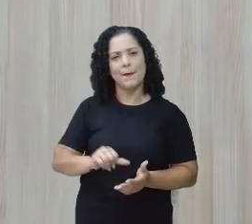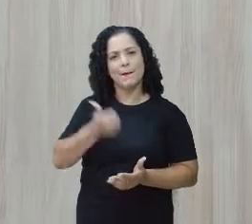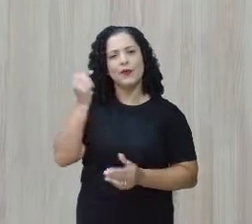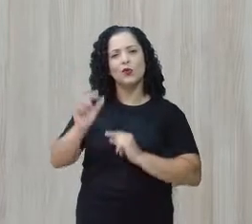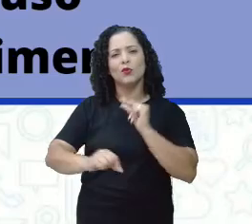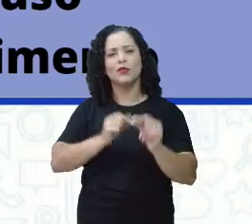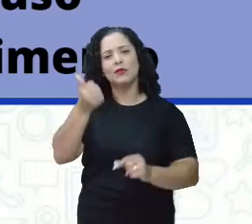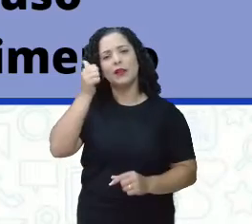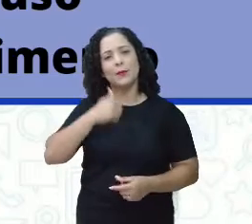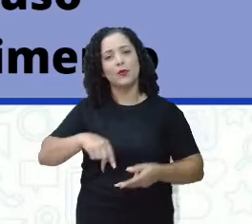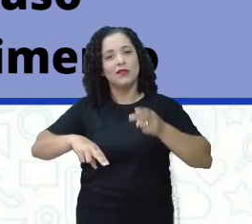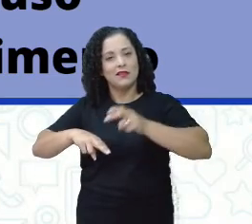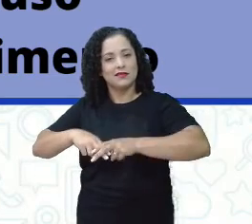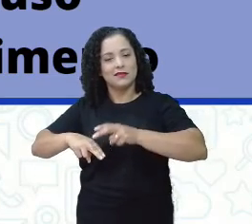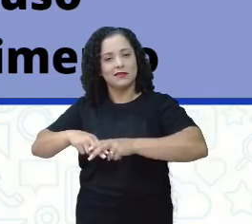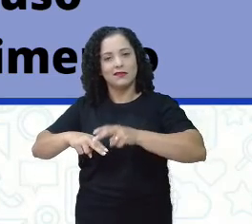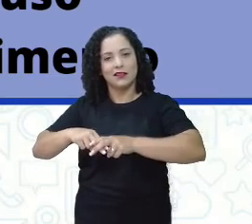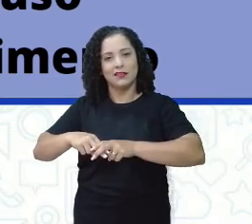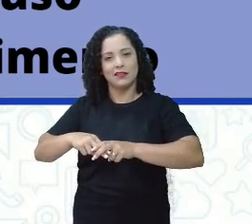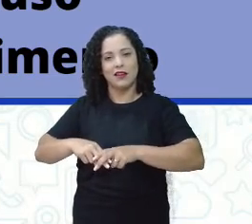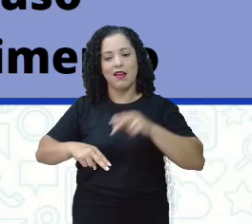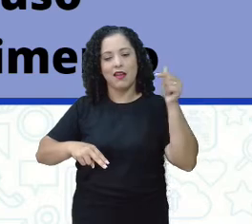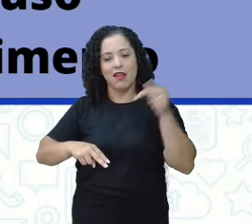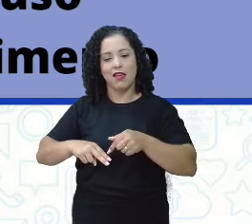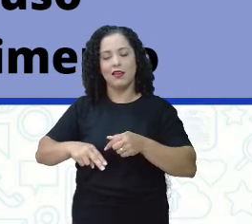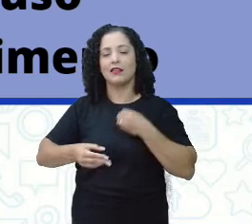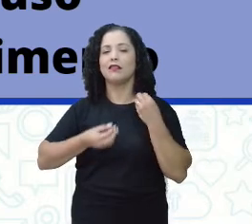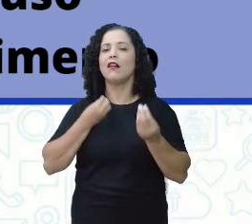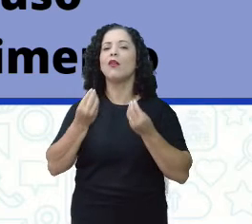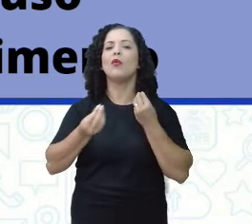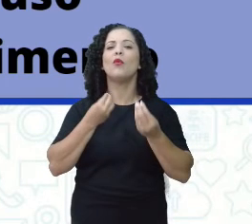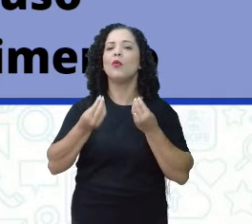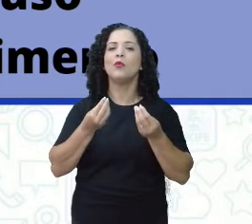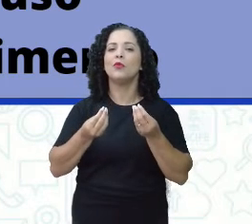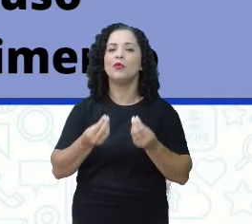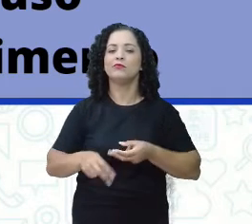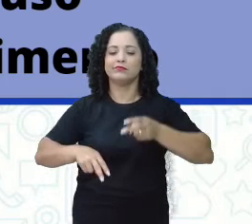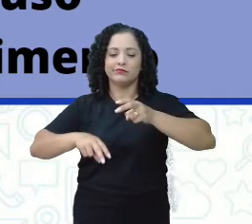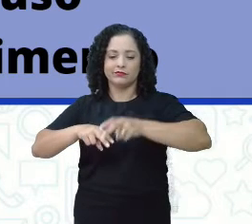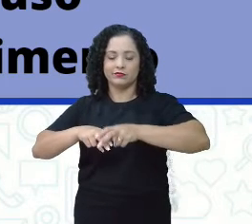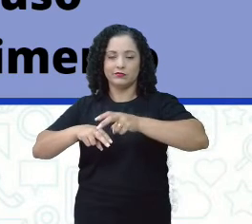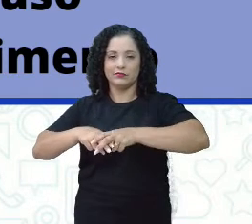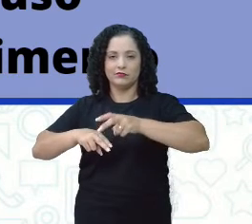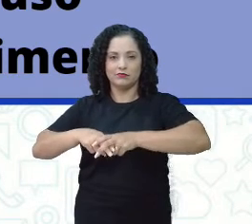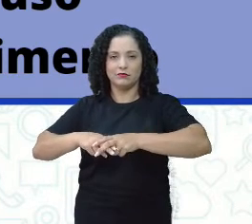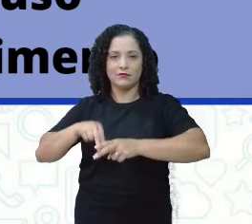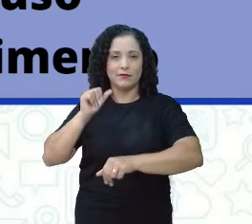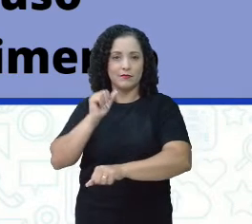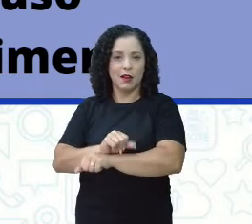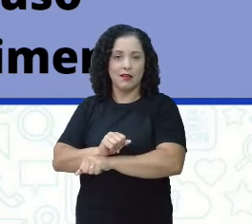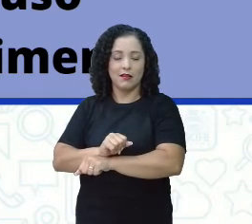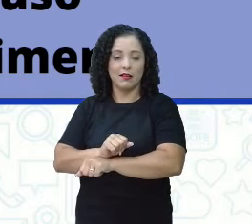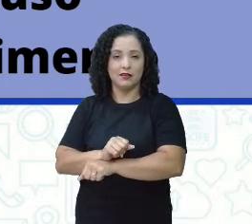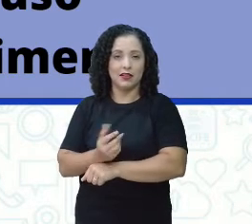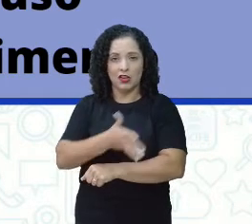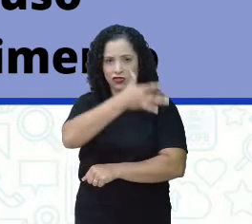da moça que está aí. Ela está aí na cadeira, enquanto os surfistas